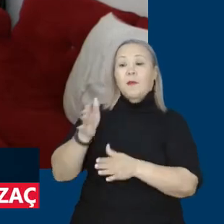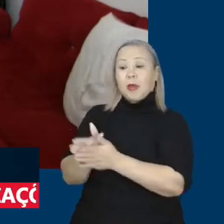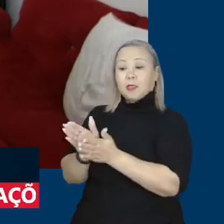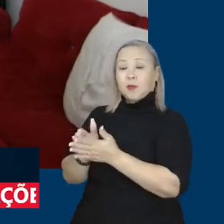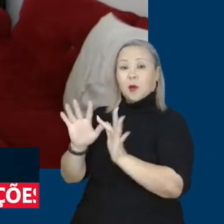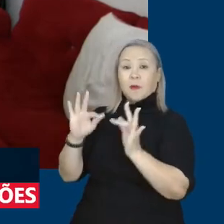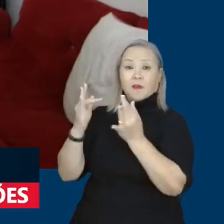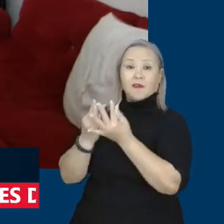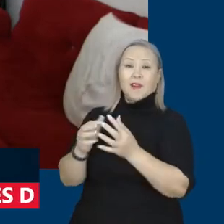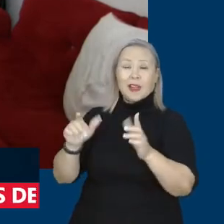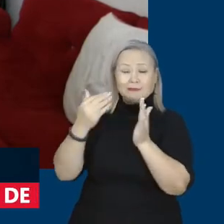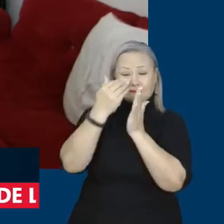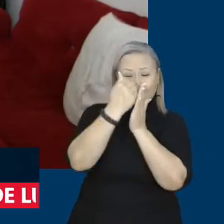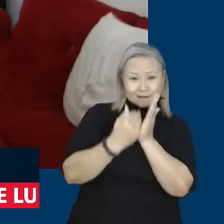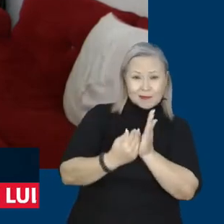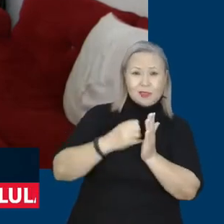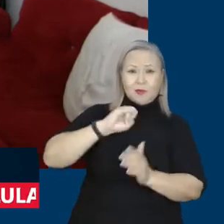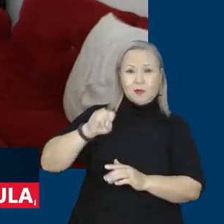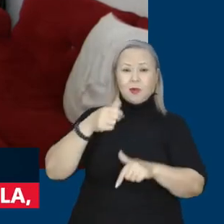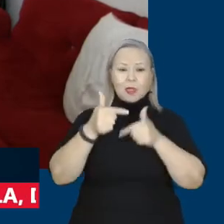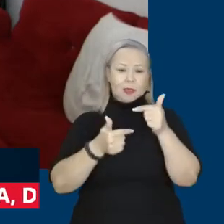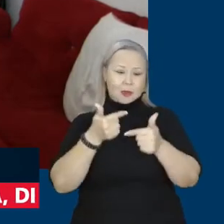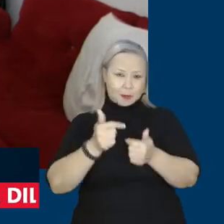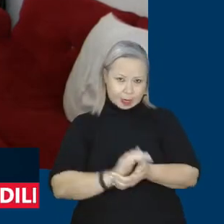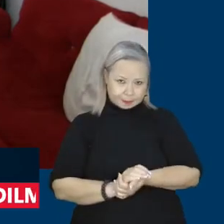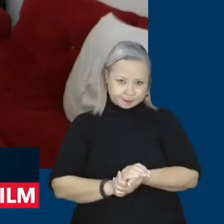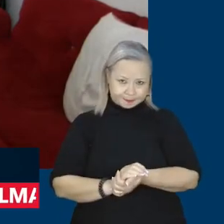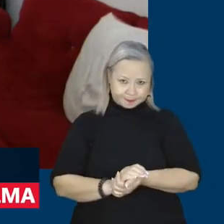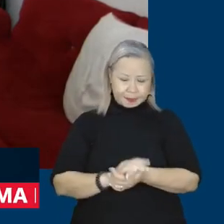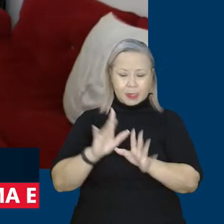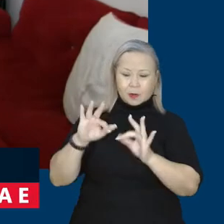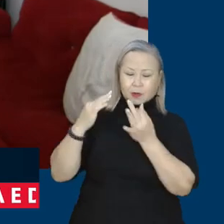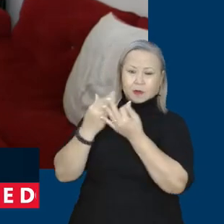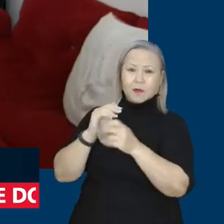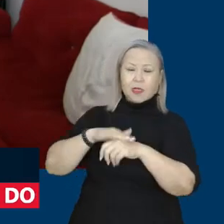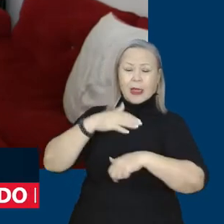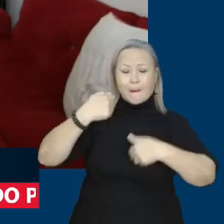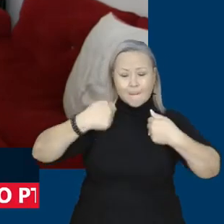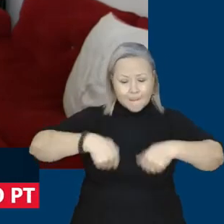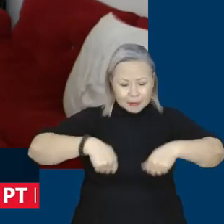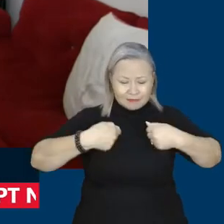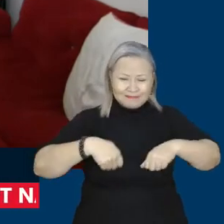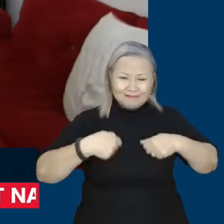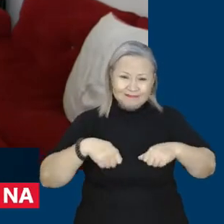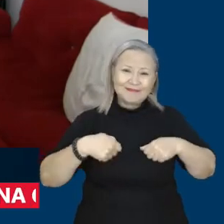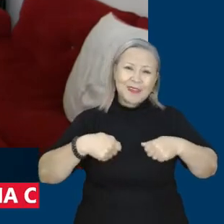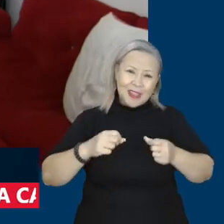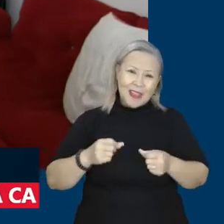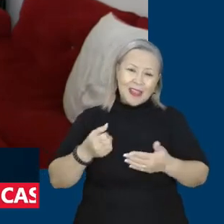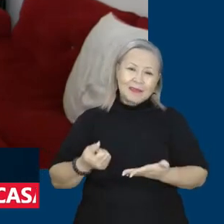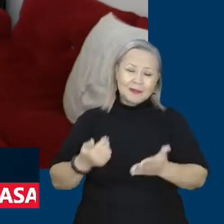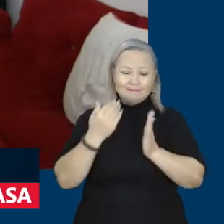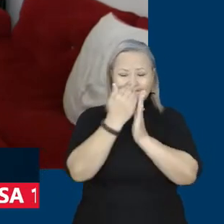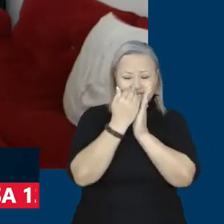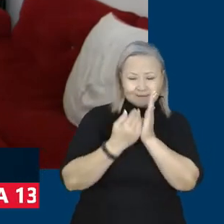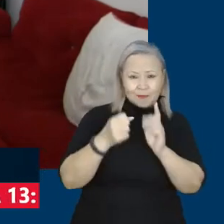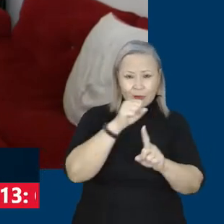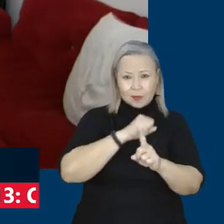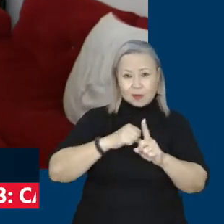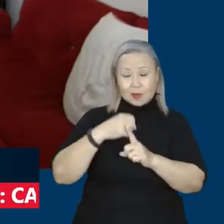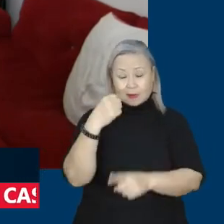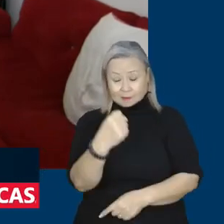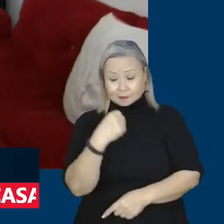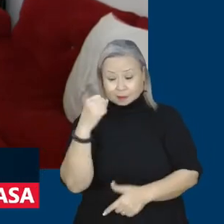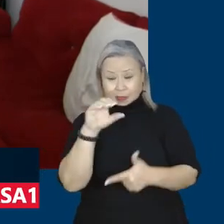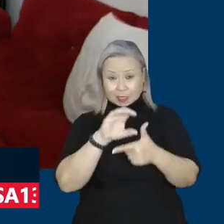são as oportunidades de trabalho e portanto essas famílias são mais dependentes dos programas sociais o agravamento